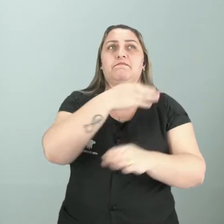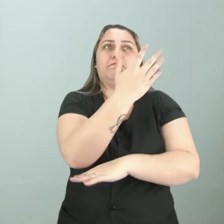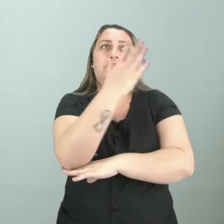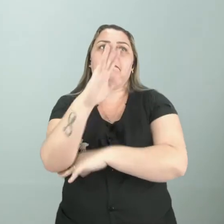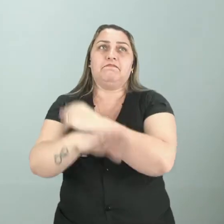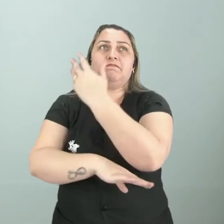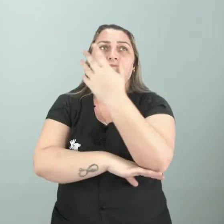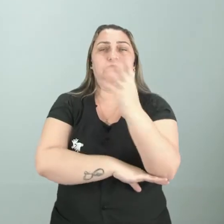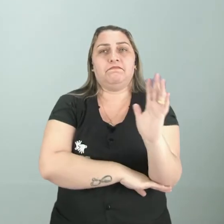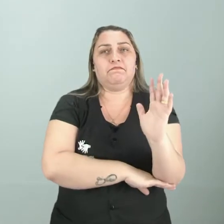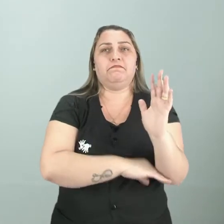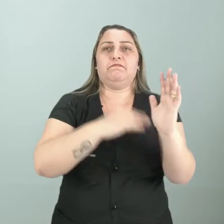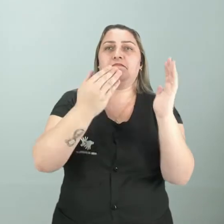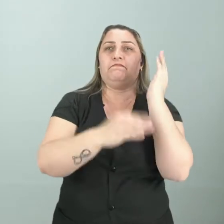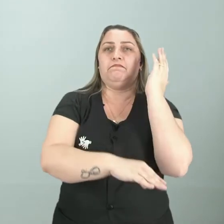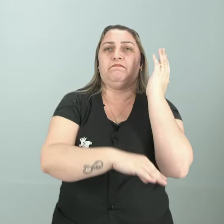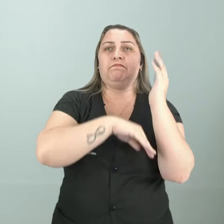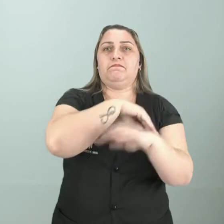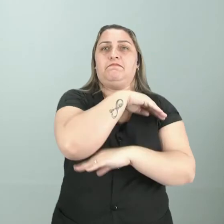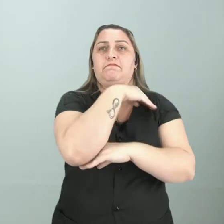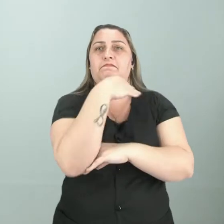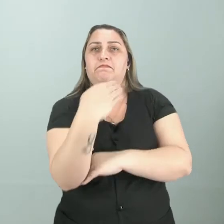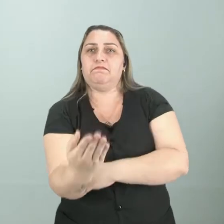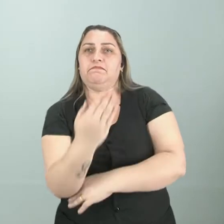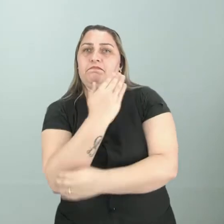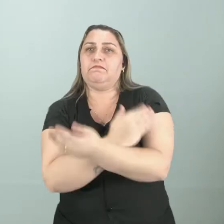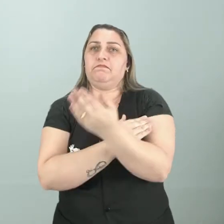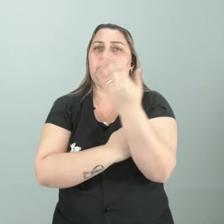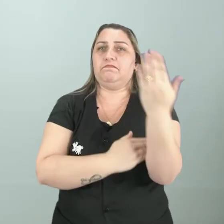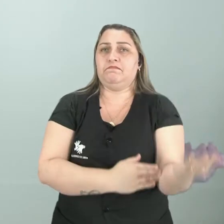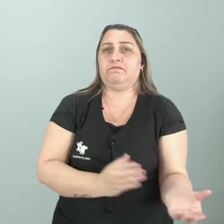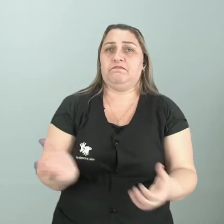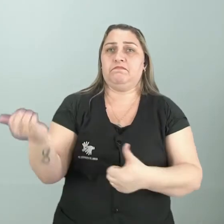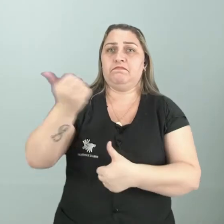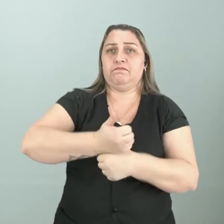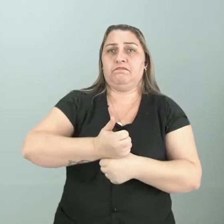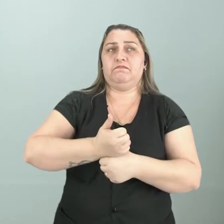árvores, vai cortando. E no lugar